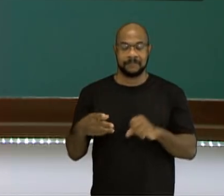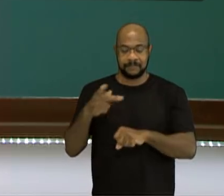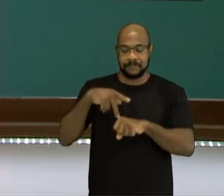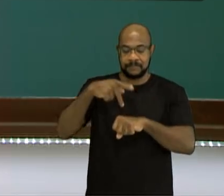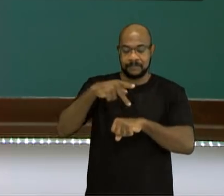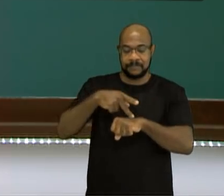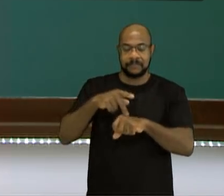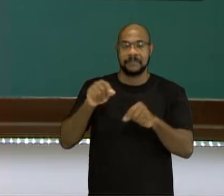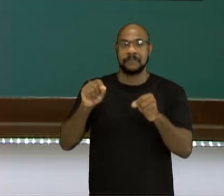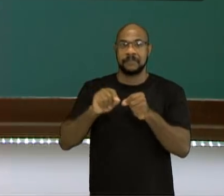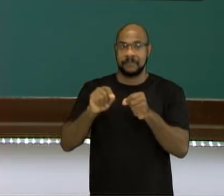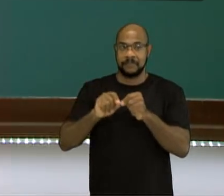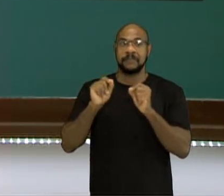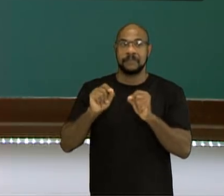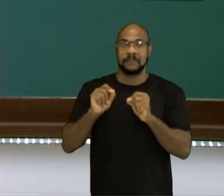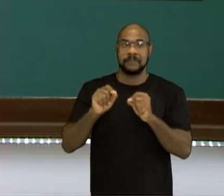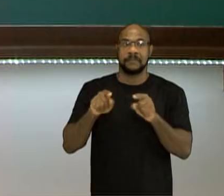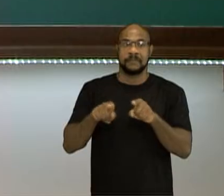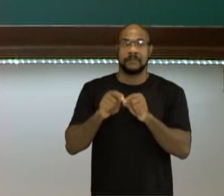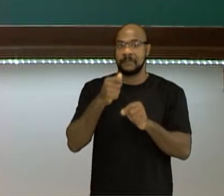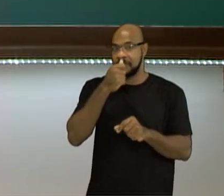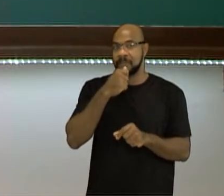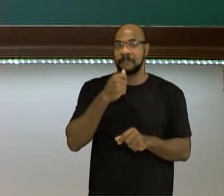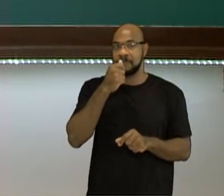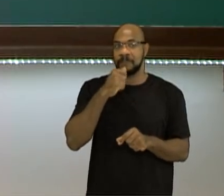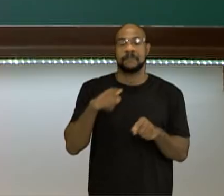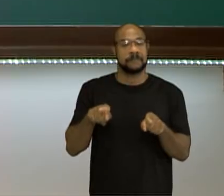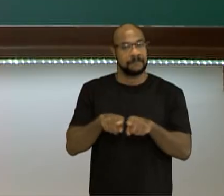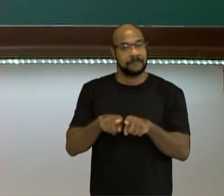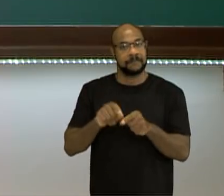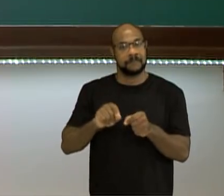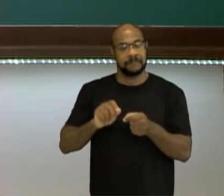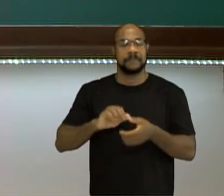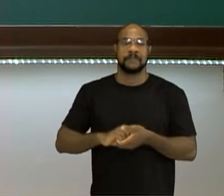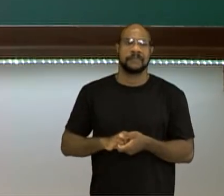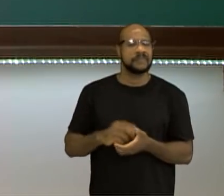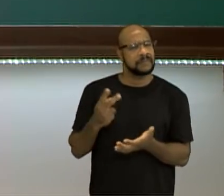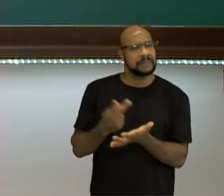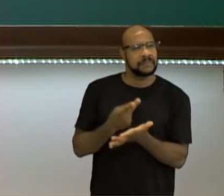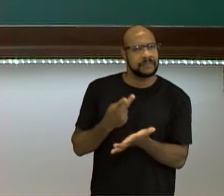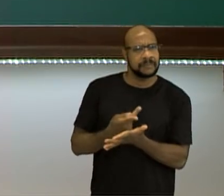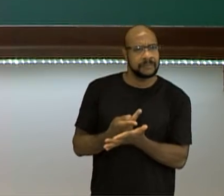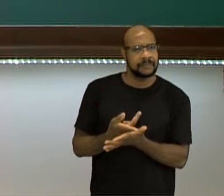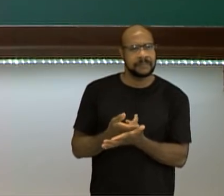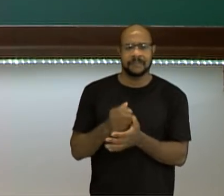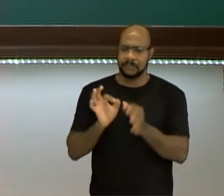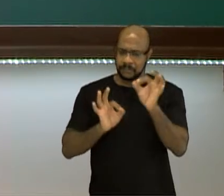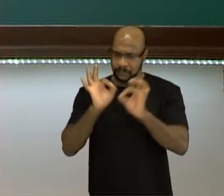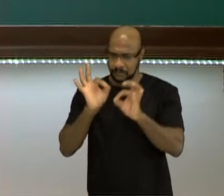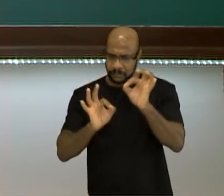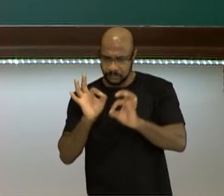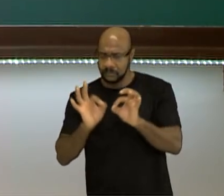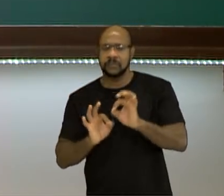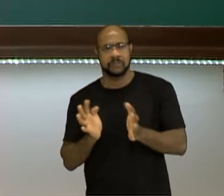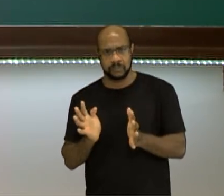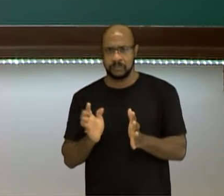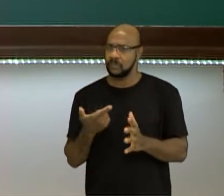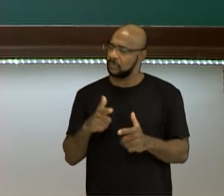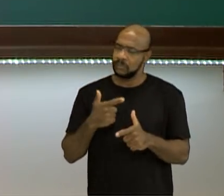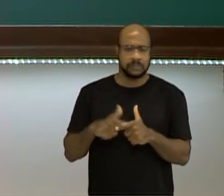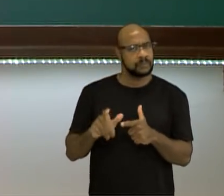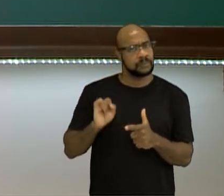acertou? Colocou em ordem correta? Errou algumas, trocou algumas coisinhas? Não tem problema, tá? Não tem problema nenhum,